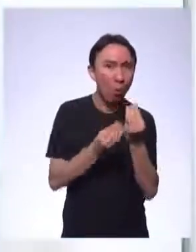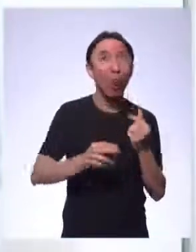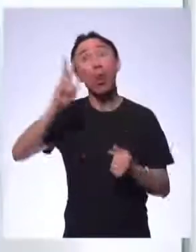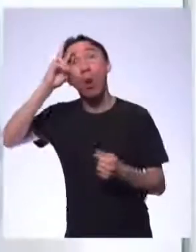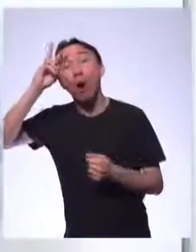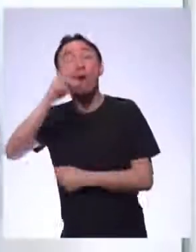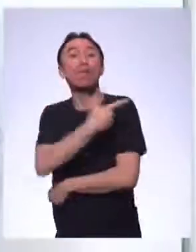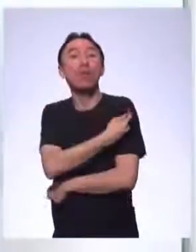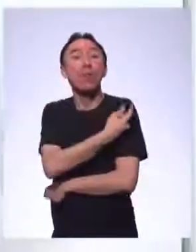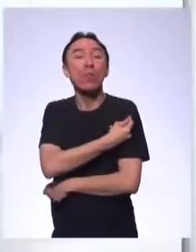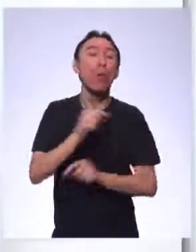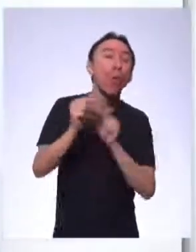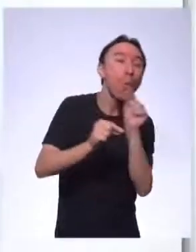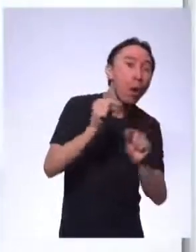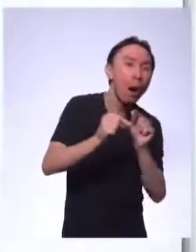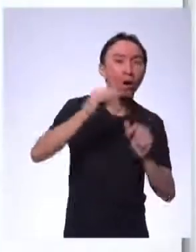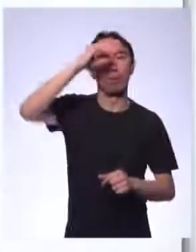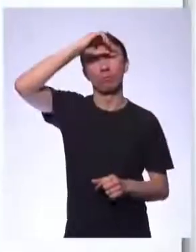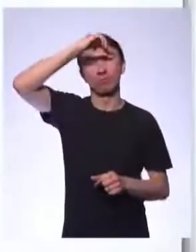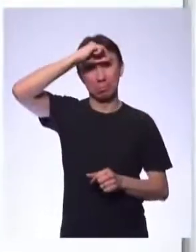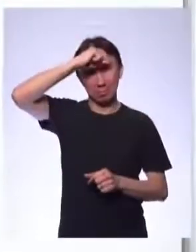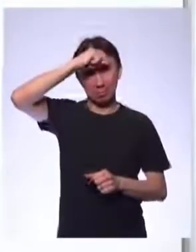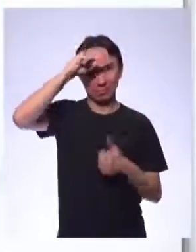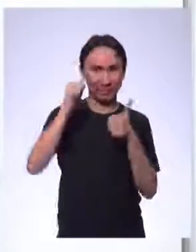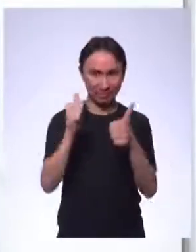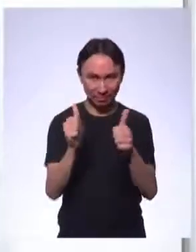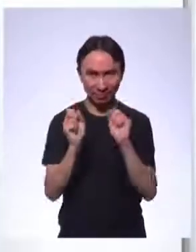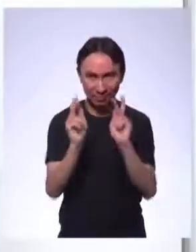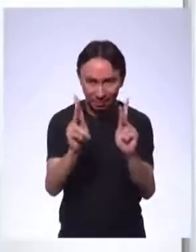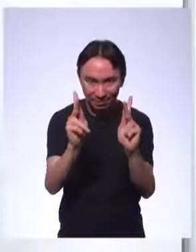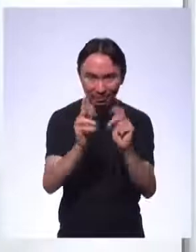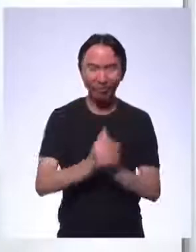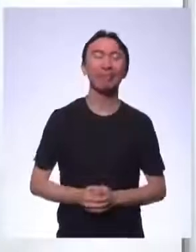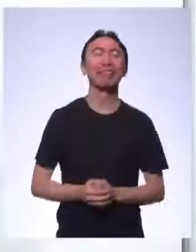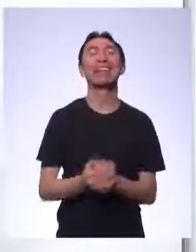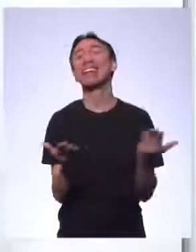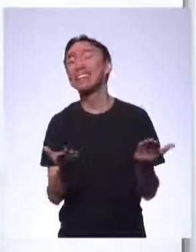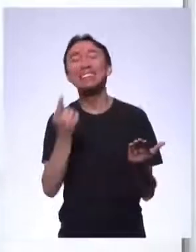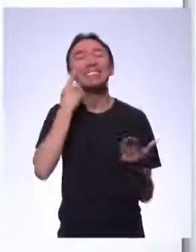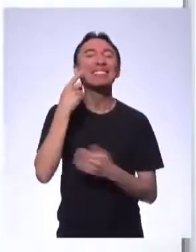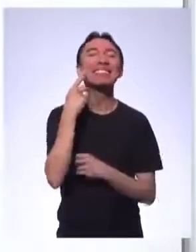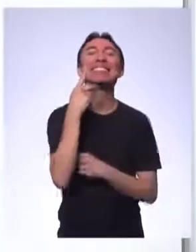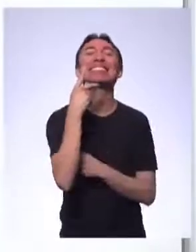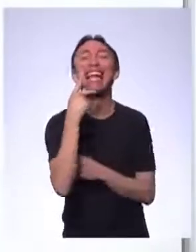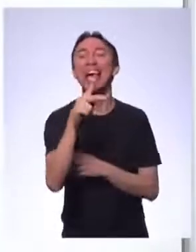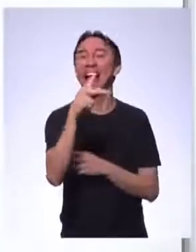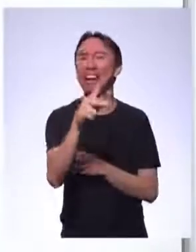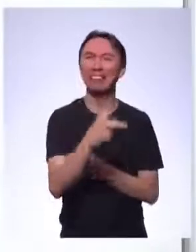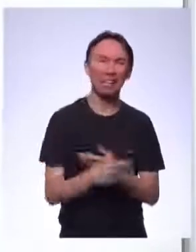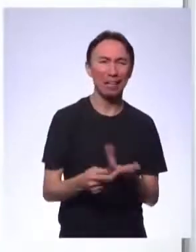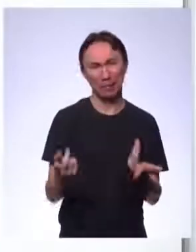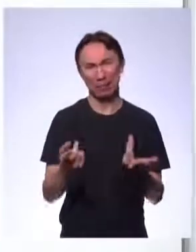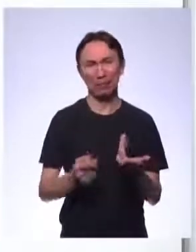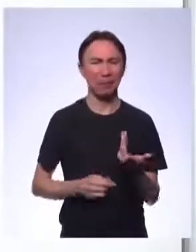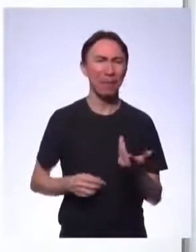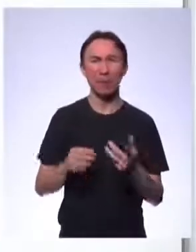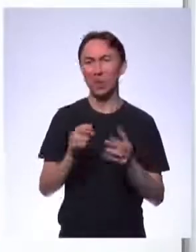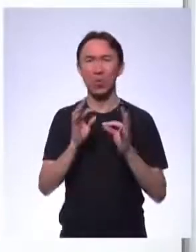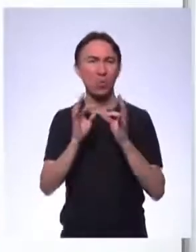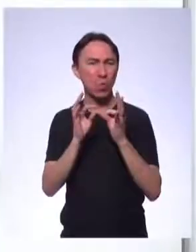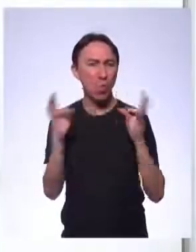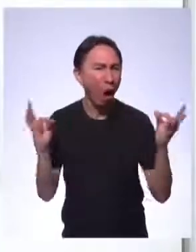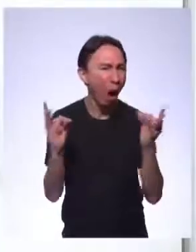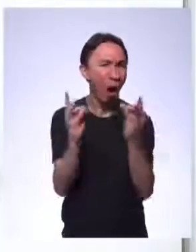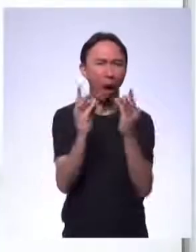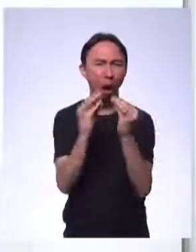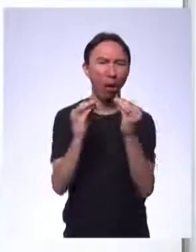ok? Pois bem, então eu quero saber de vocês aí, vocês que estão sempre antenados aí, né, com todas